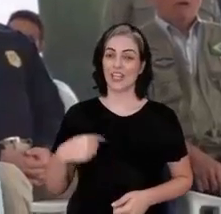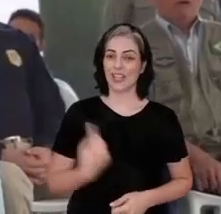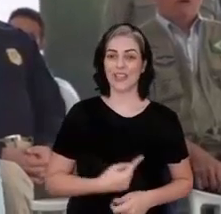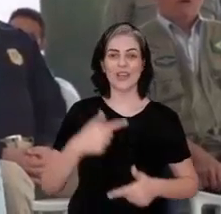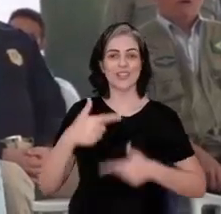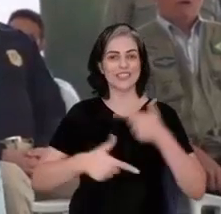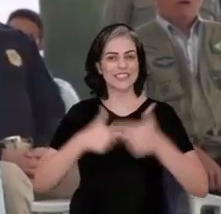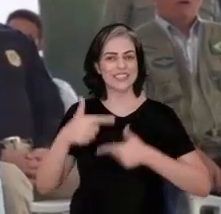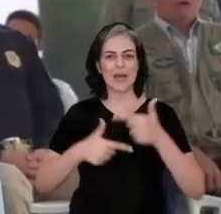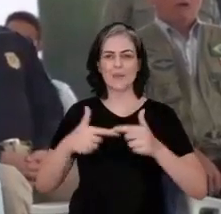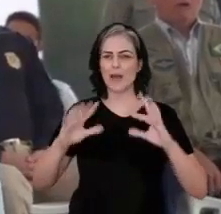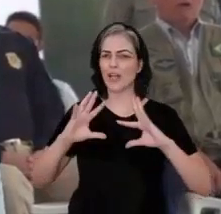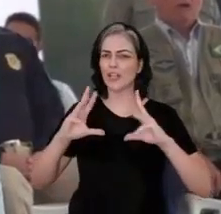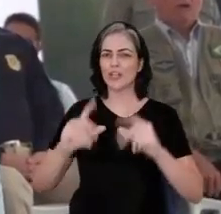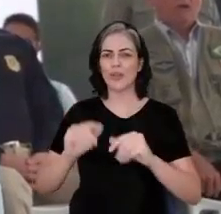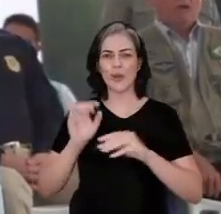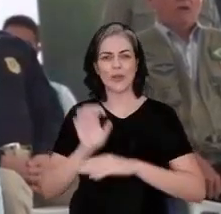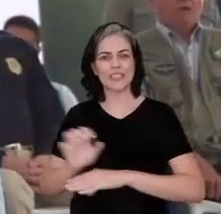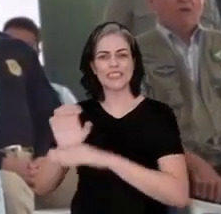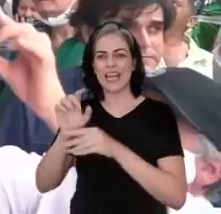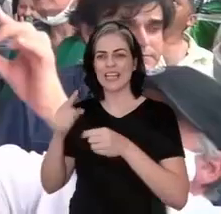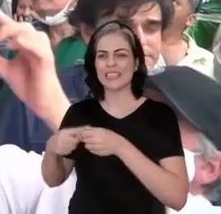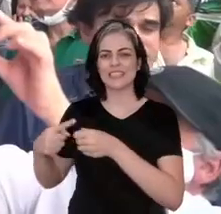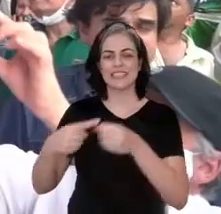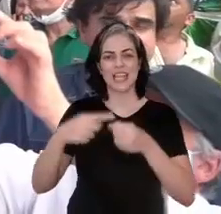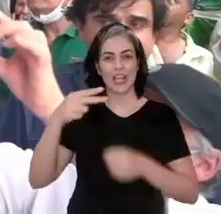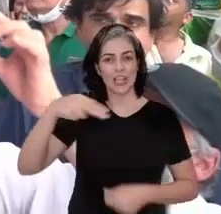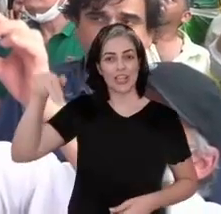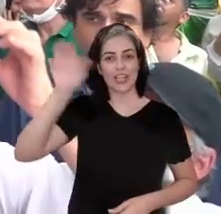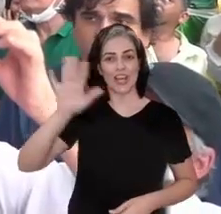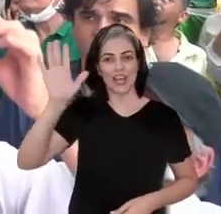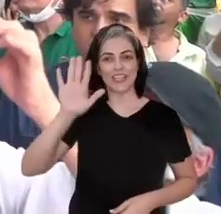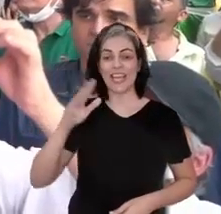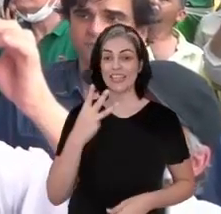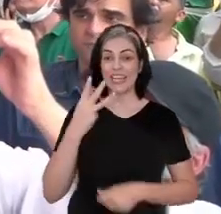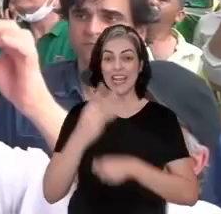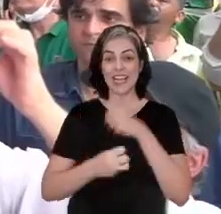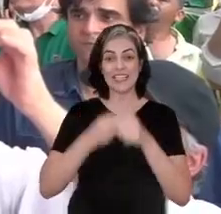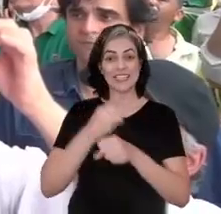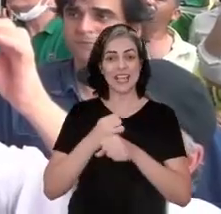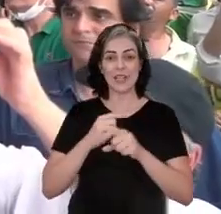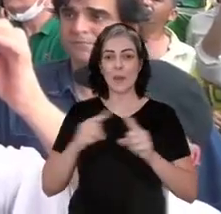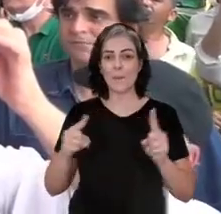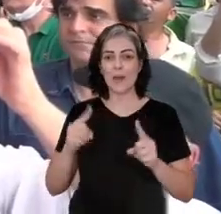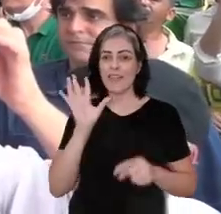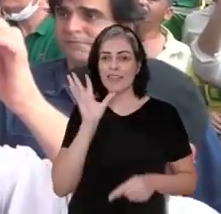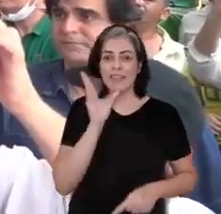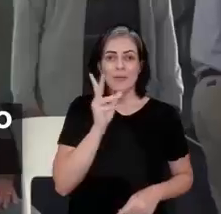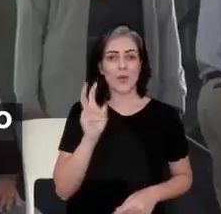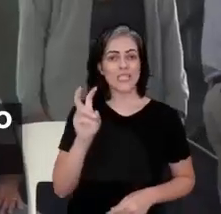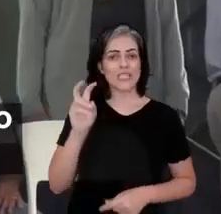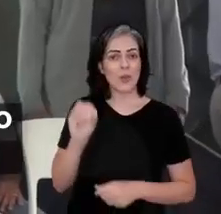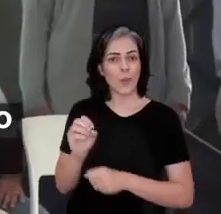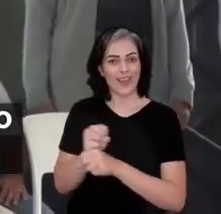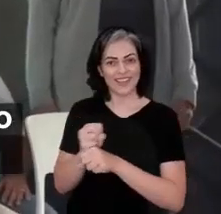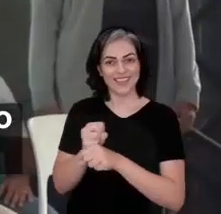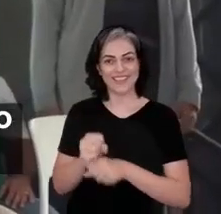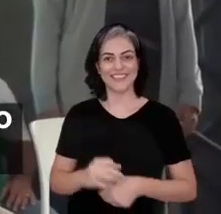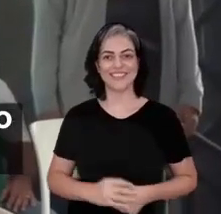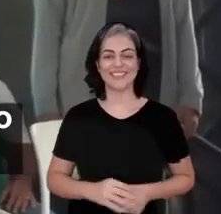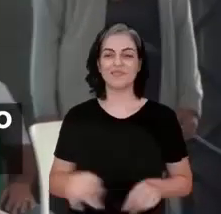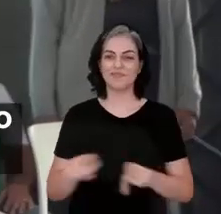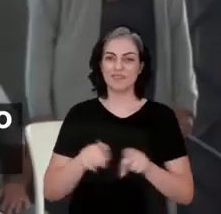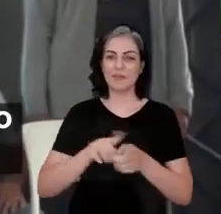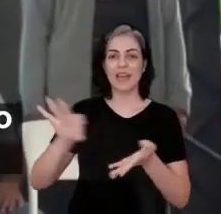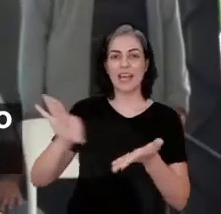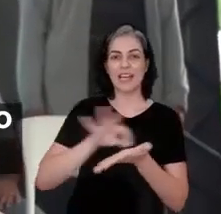estamos fazendo um trabalho com todo o nordeste do Brasil em três anos que não foi feito em 50 anos ainda foi